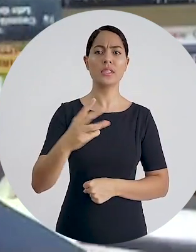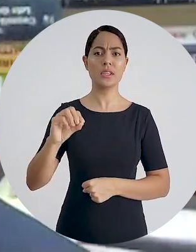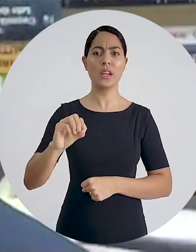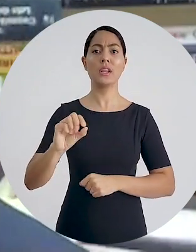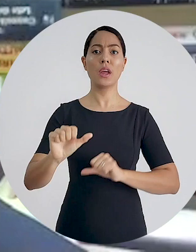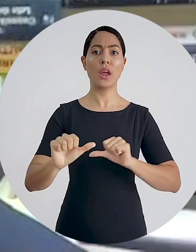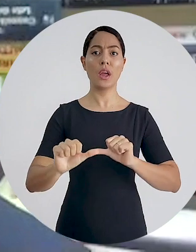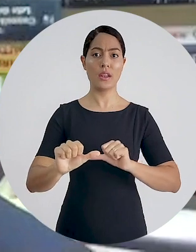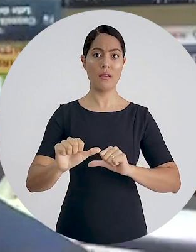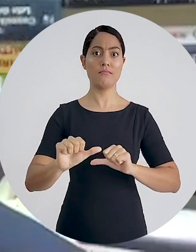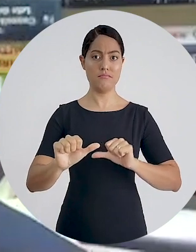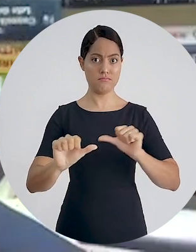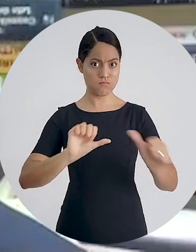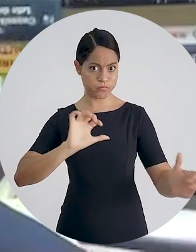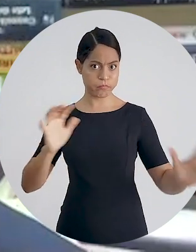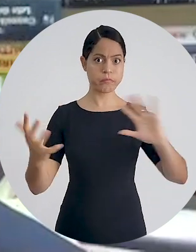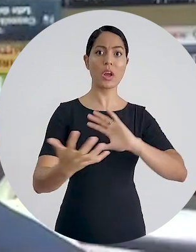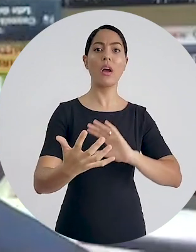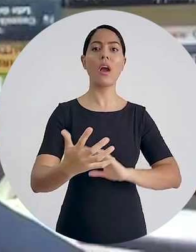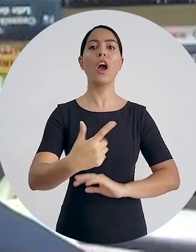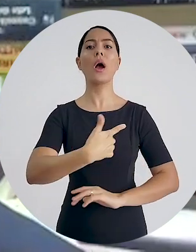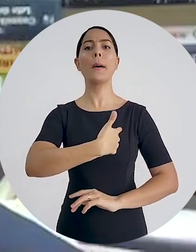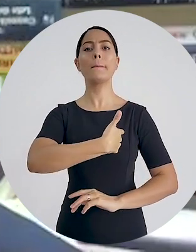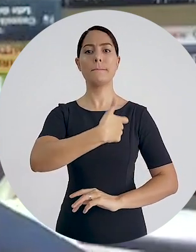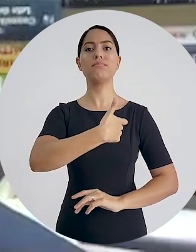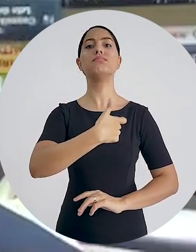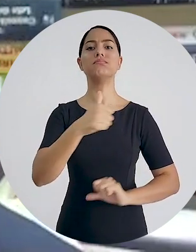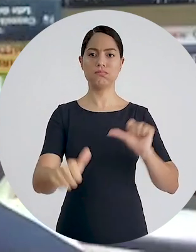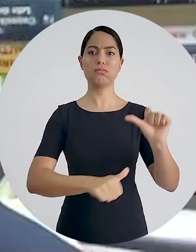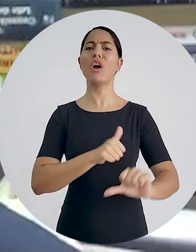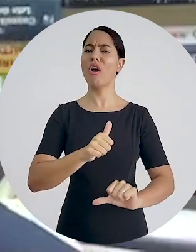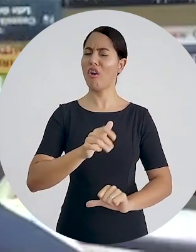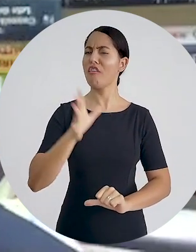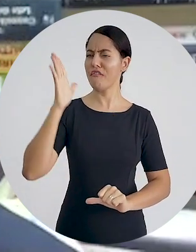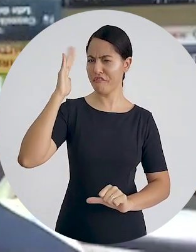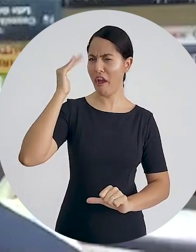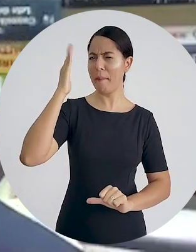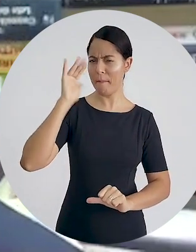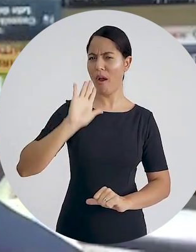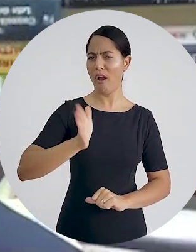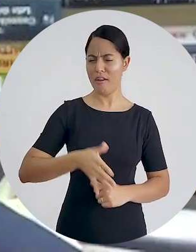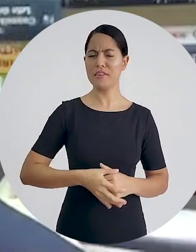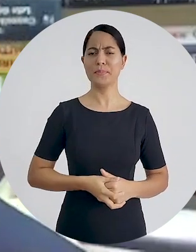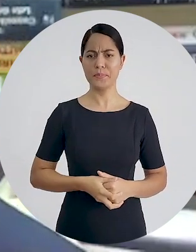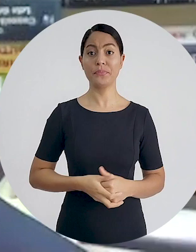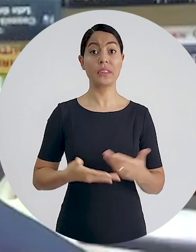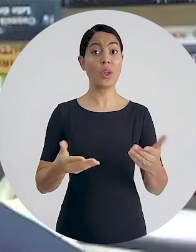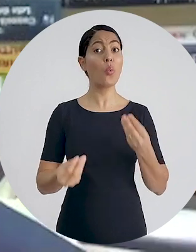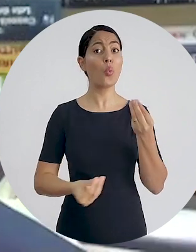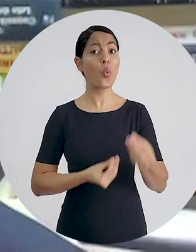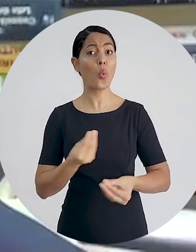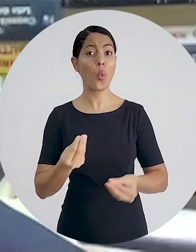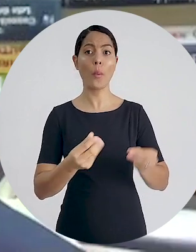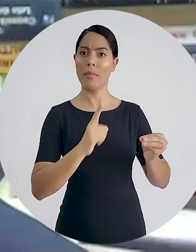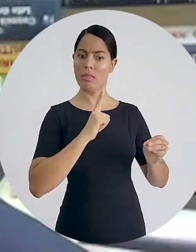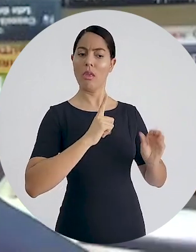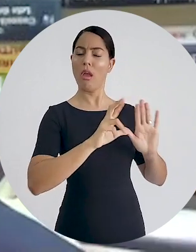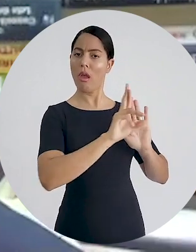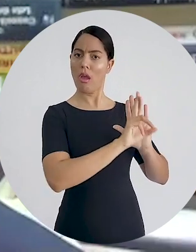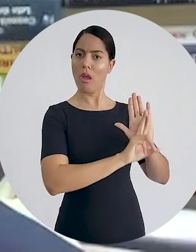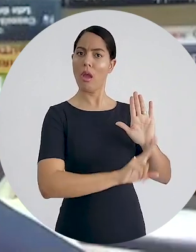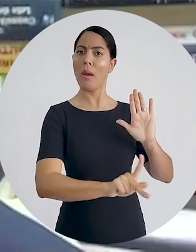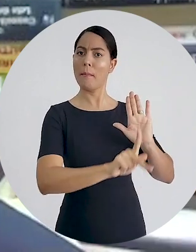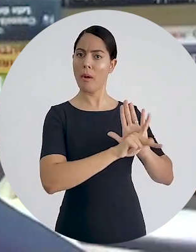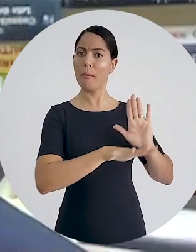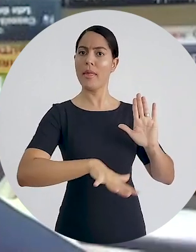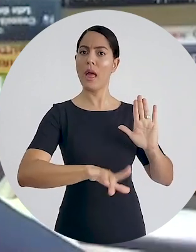ocorreu a Revolução Getulista, também historicamente conhecida, quando se procurou transformar o regime